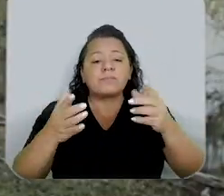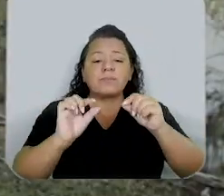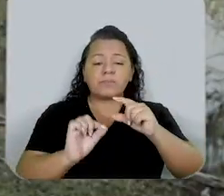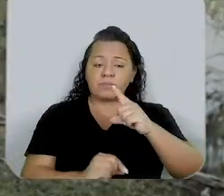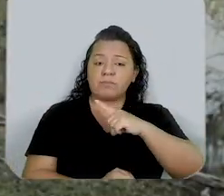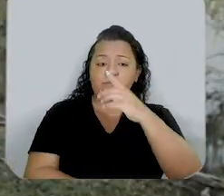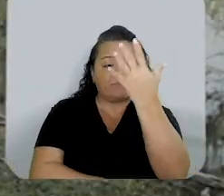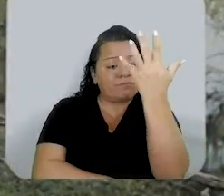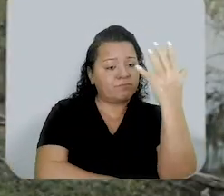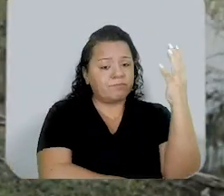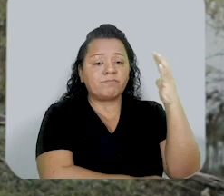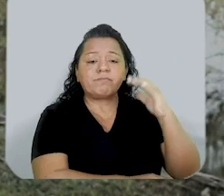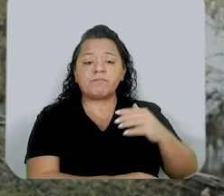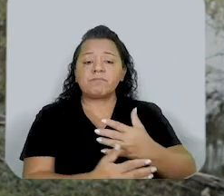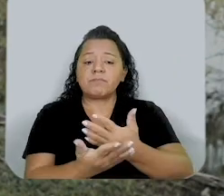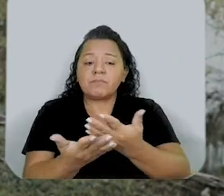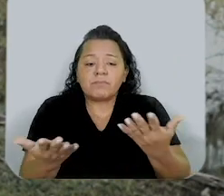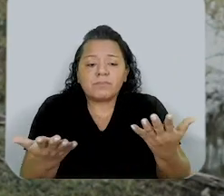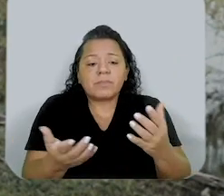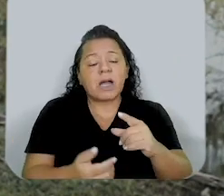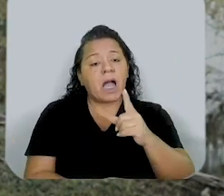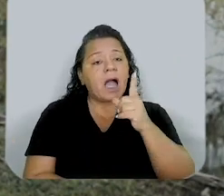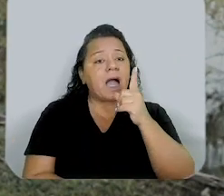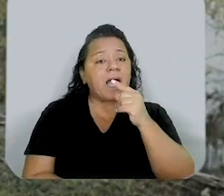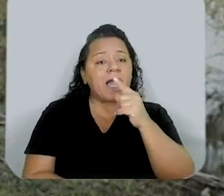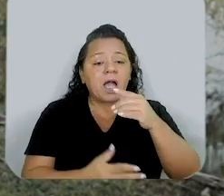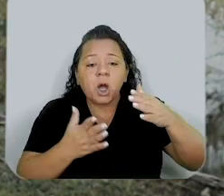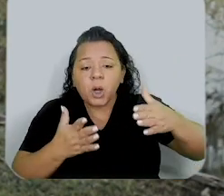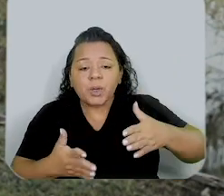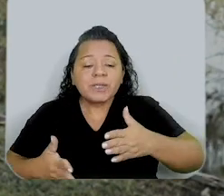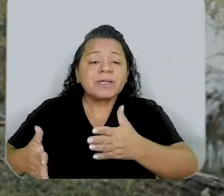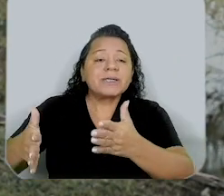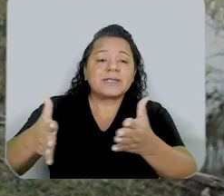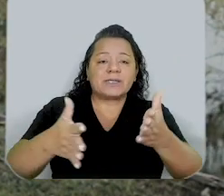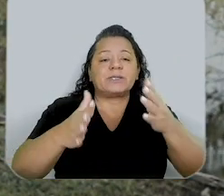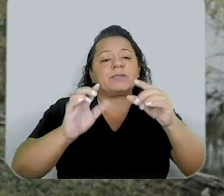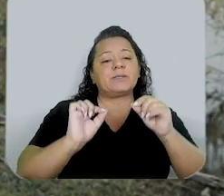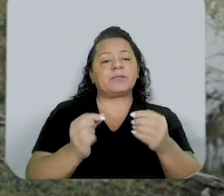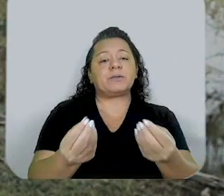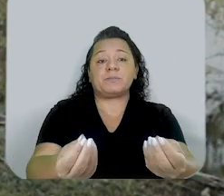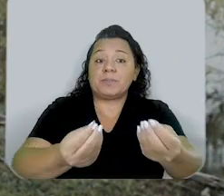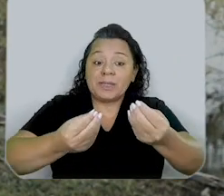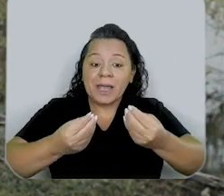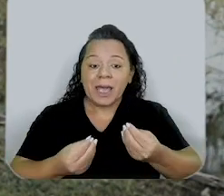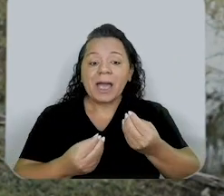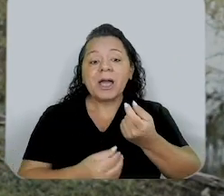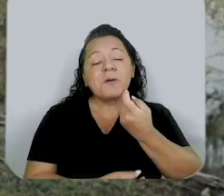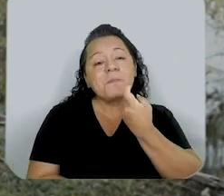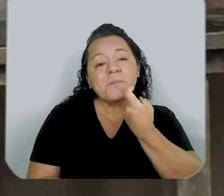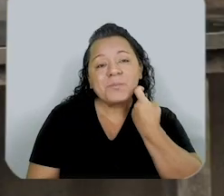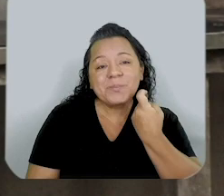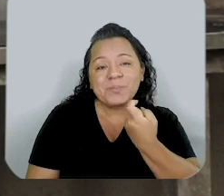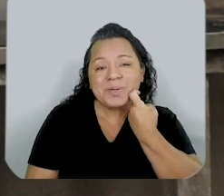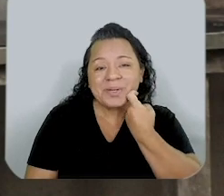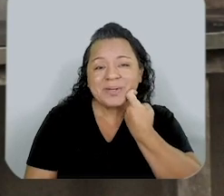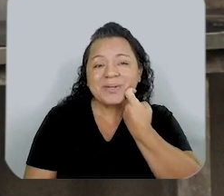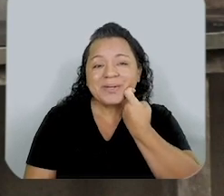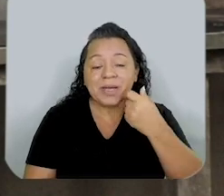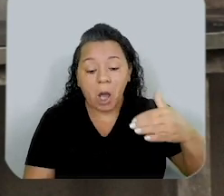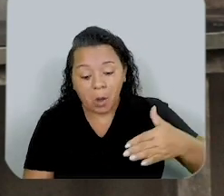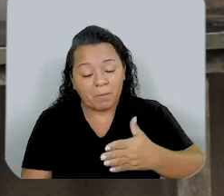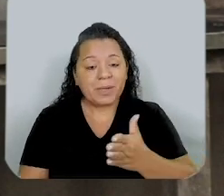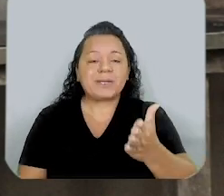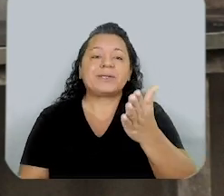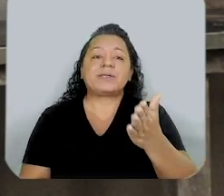outra. O rio me dá a matéria-prima, que é o melhor peixe. Sem ele não tem como. Eu